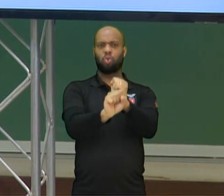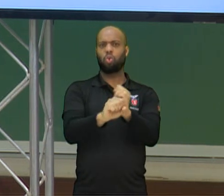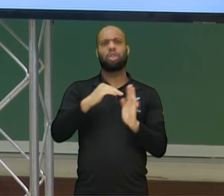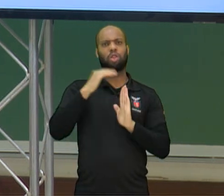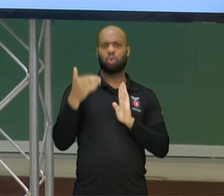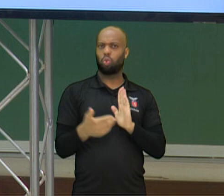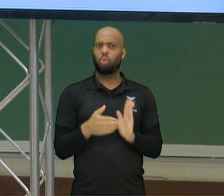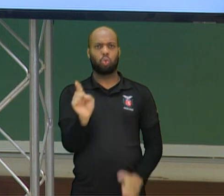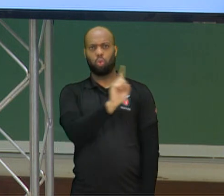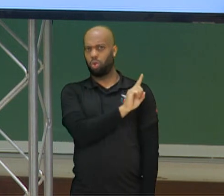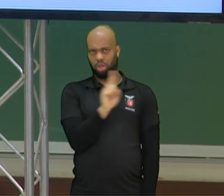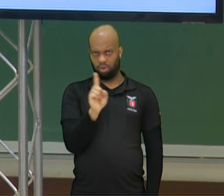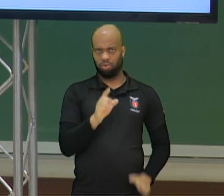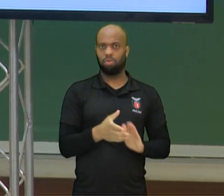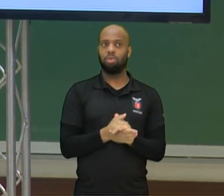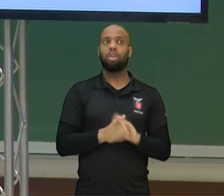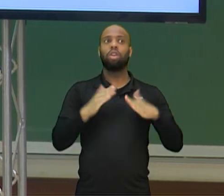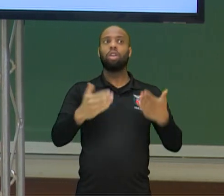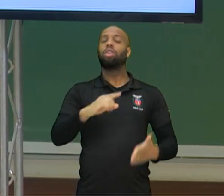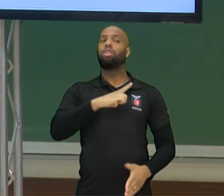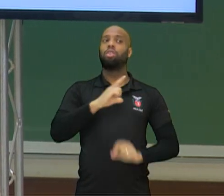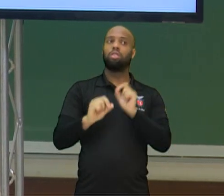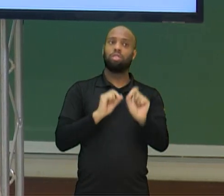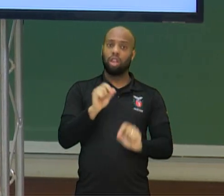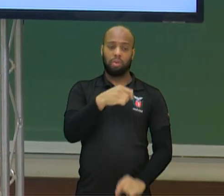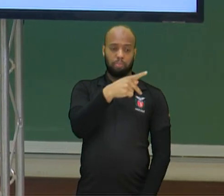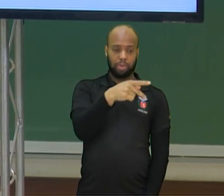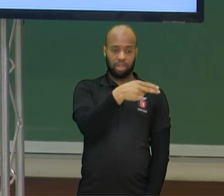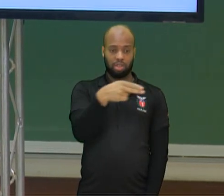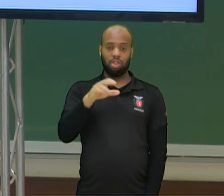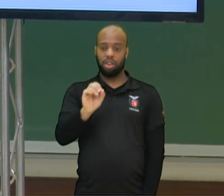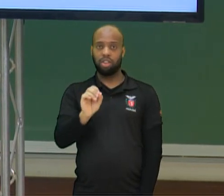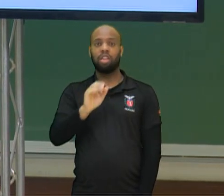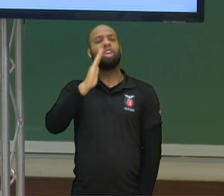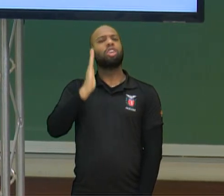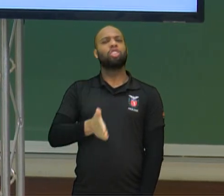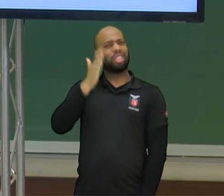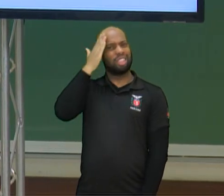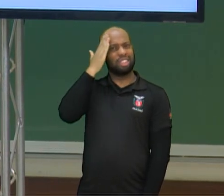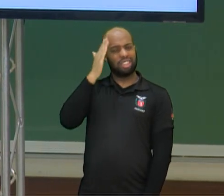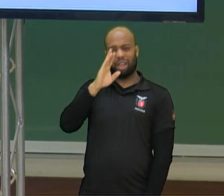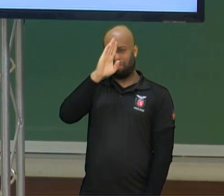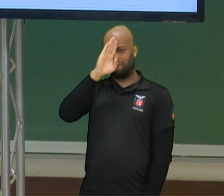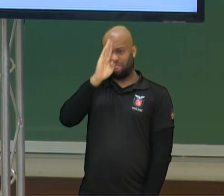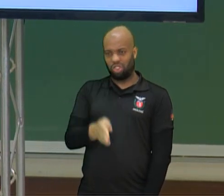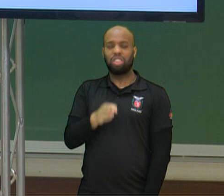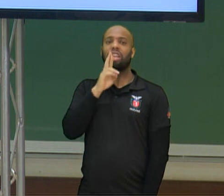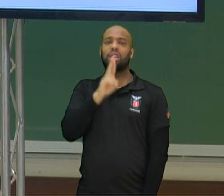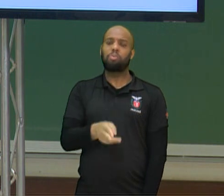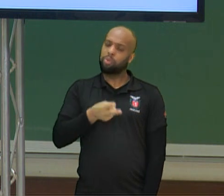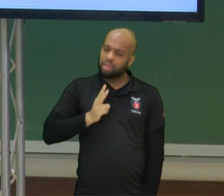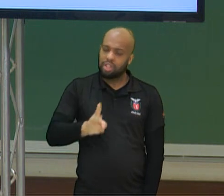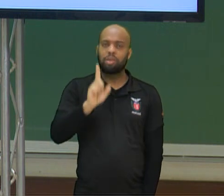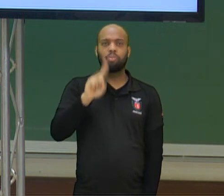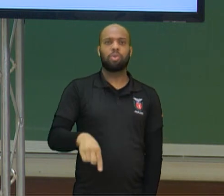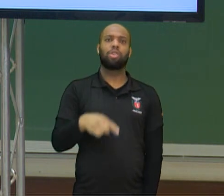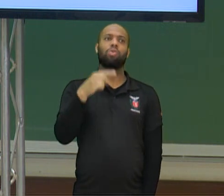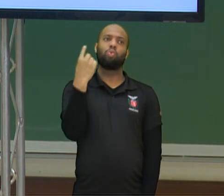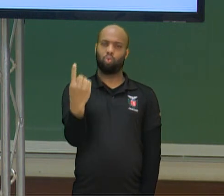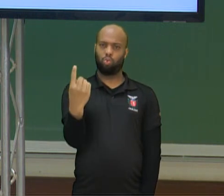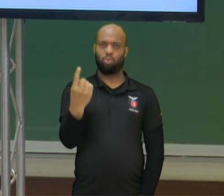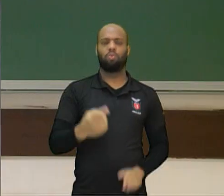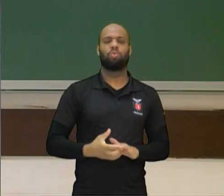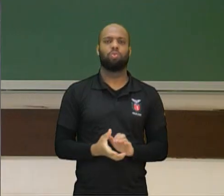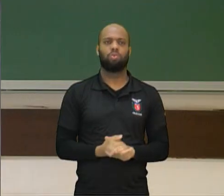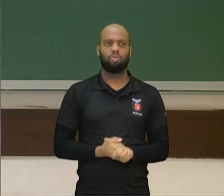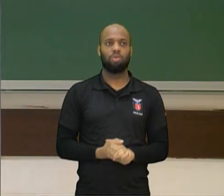binomial. Então, quando a gente tem o P igual a 0, a gente sabe que o nosso resultado sempre será igual a